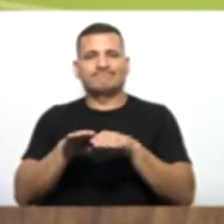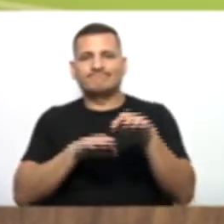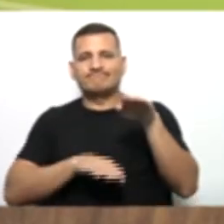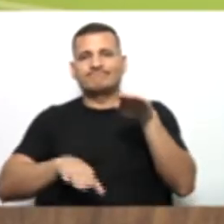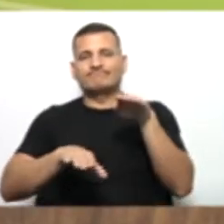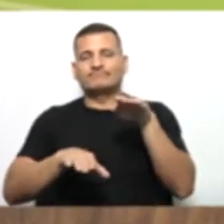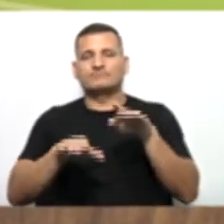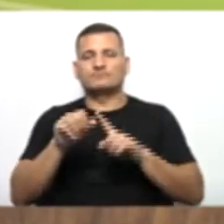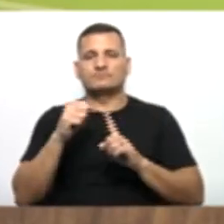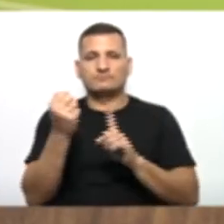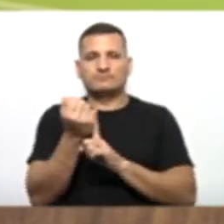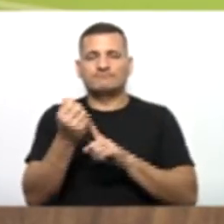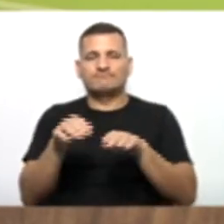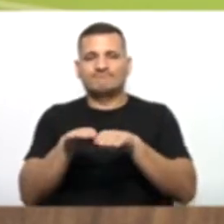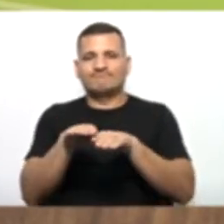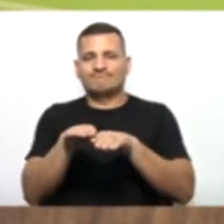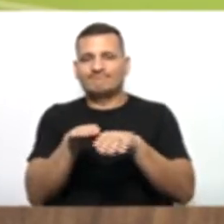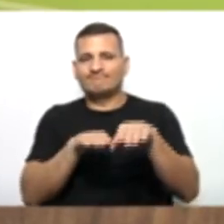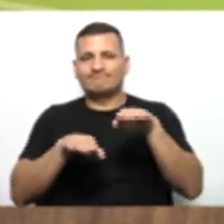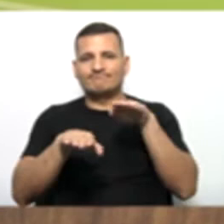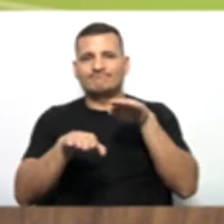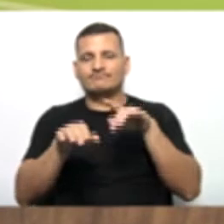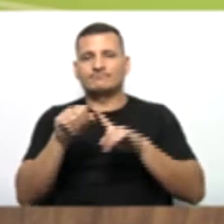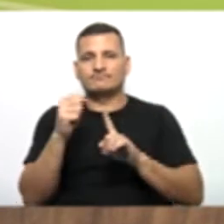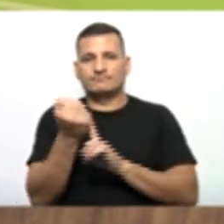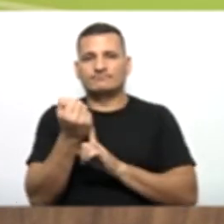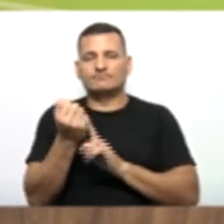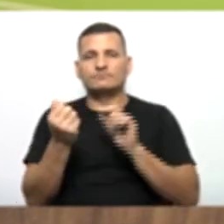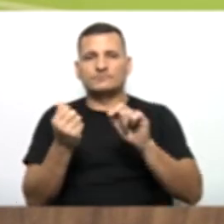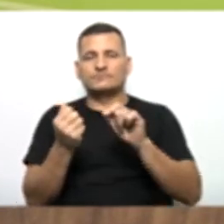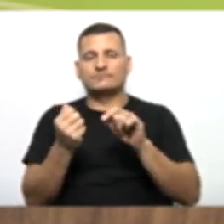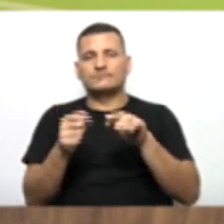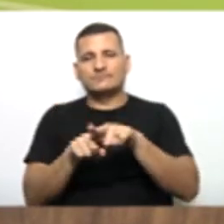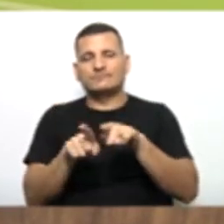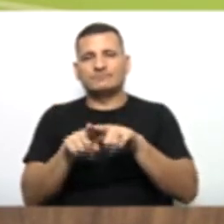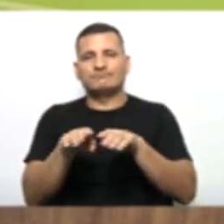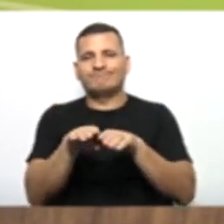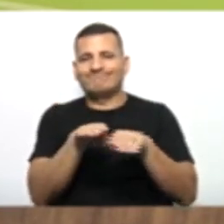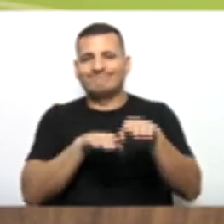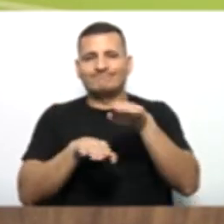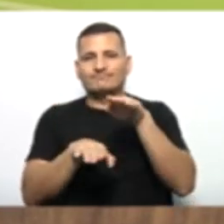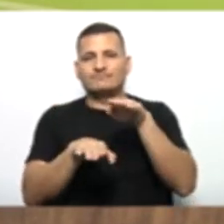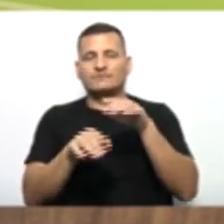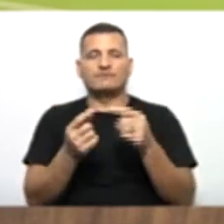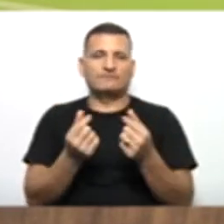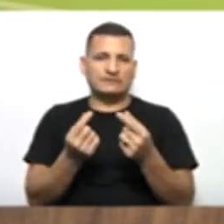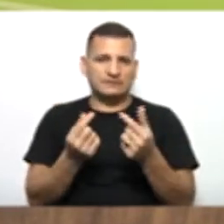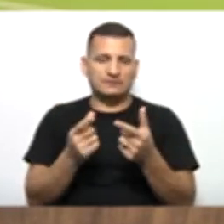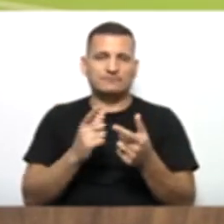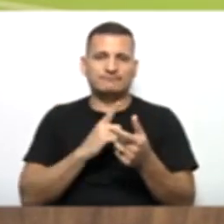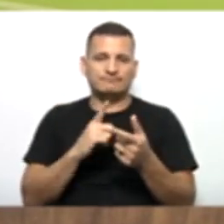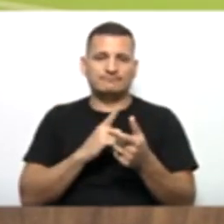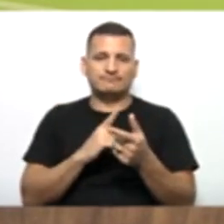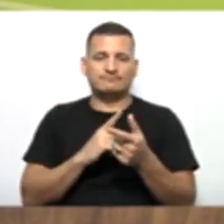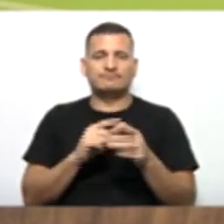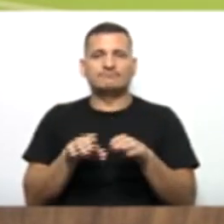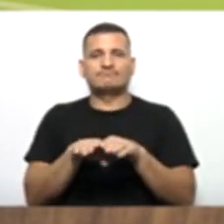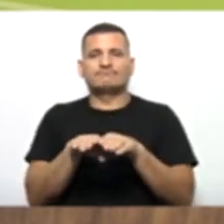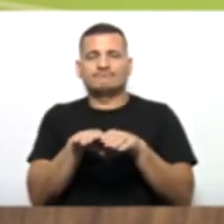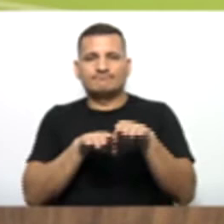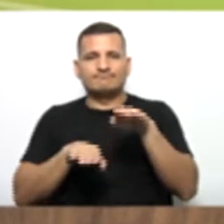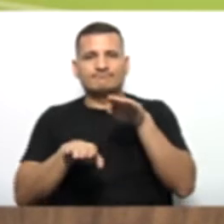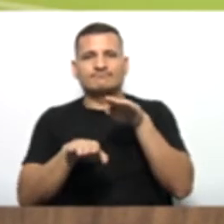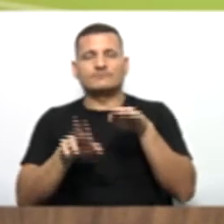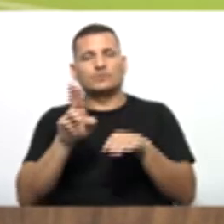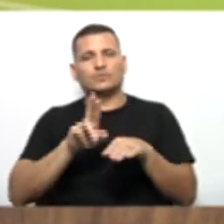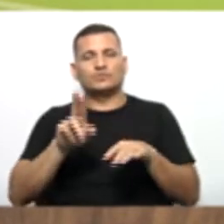E a desigualdade social, ela é resultado da desigualdade também financeira, que se reflete na desigualdade do uso